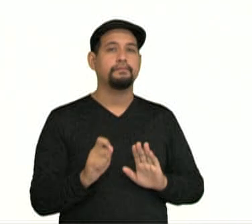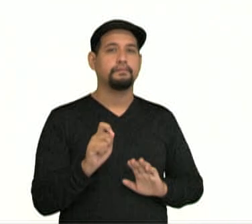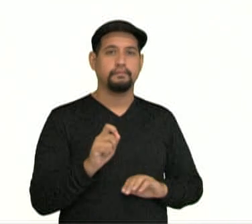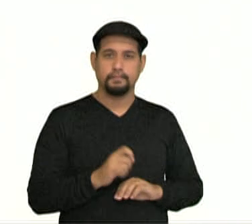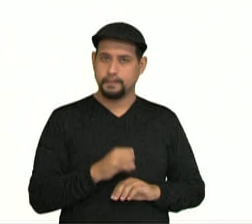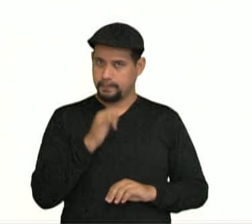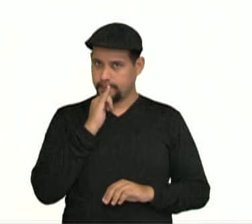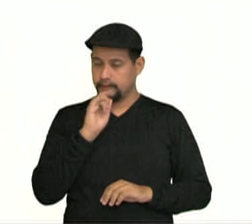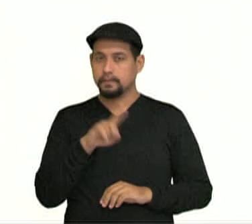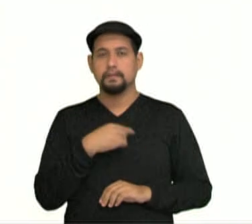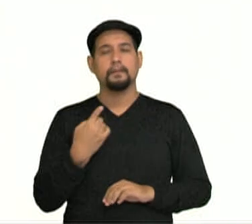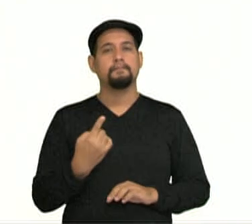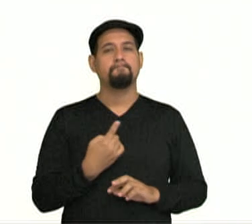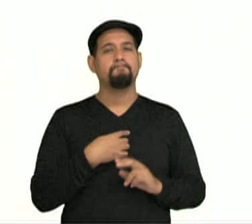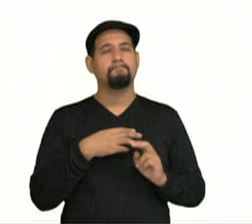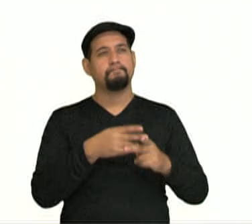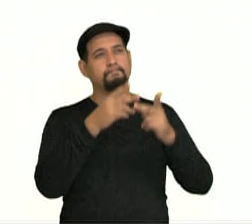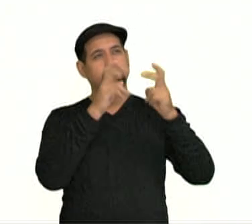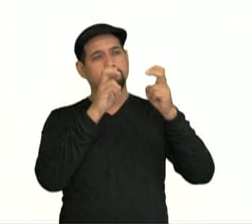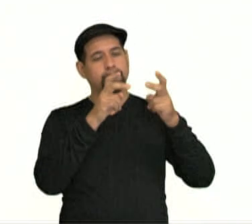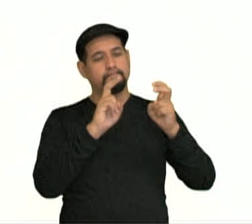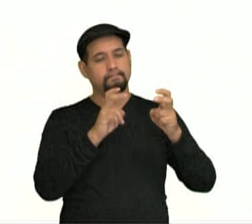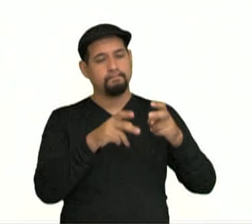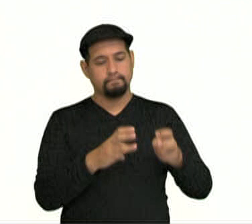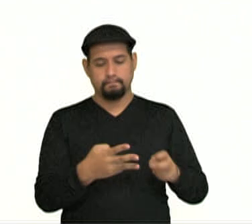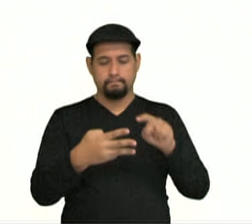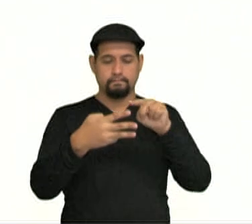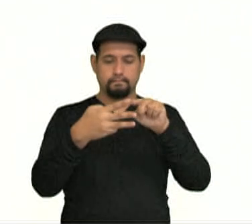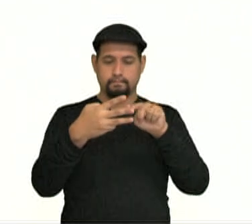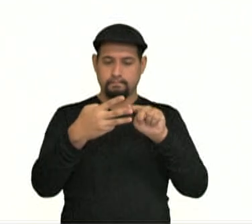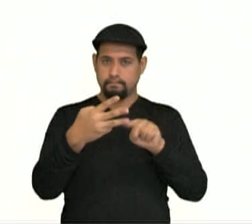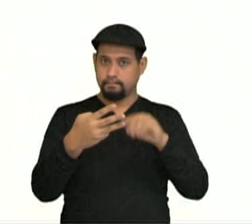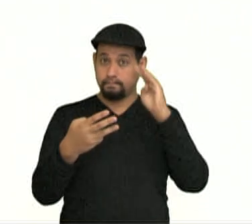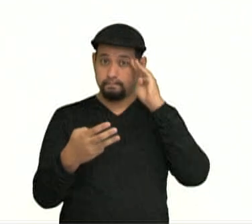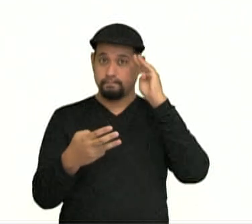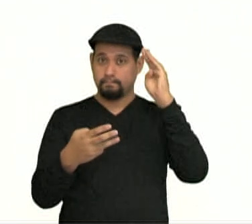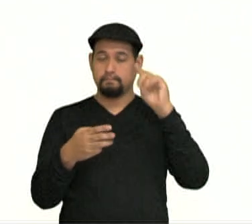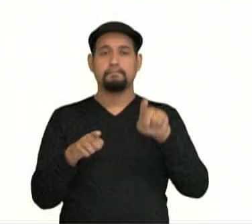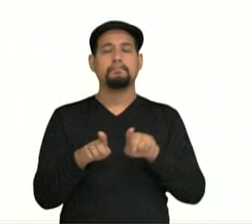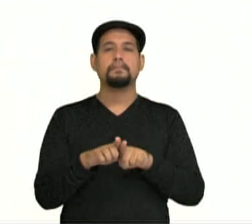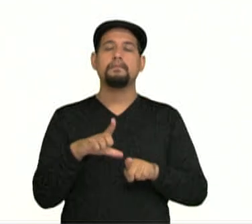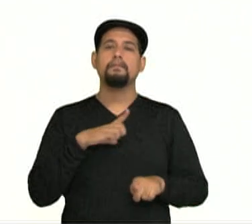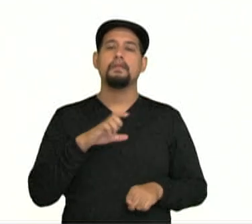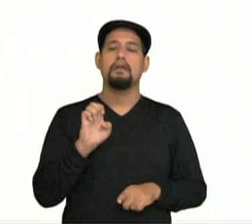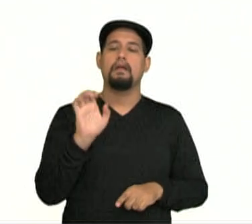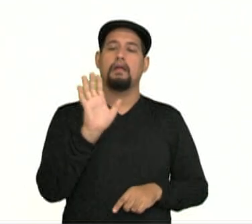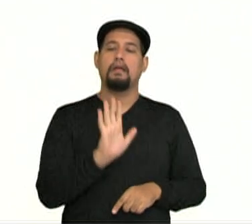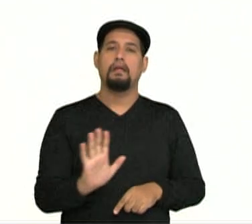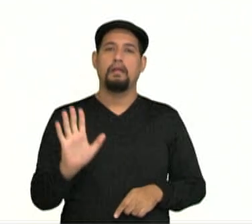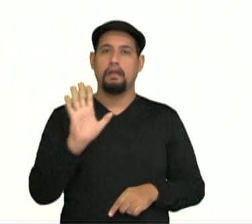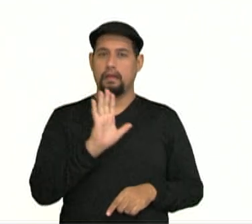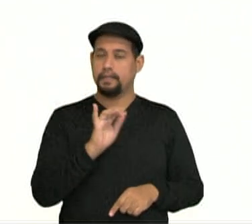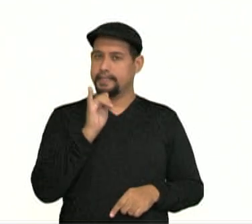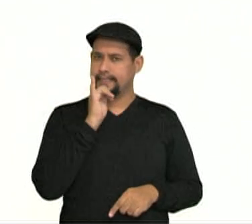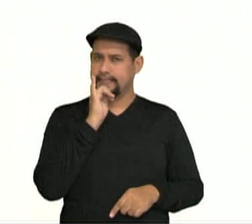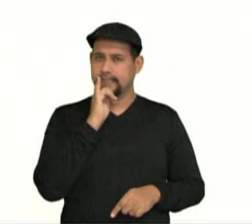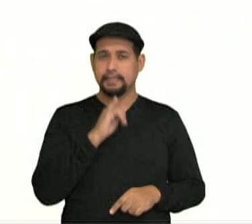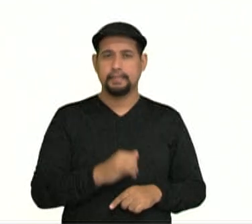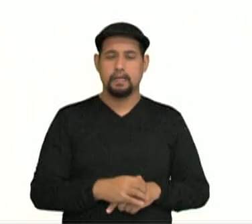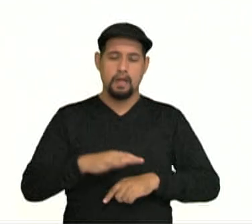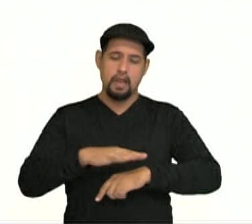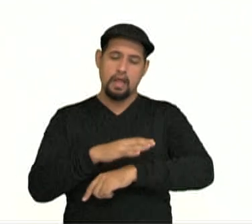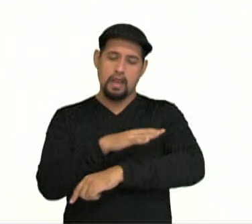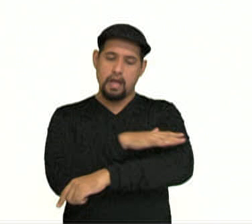nós podemos identificar três tipos principais de relevo no continente europeu, onde nós temos os planaltos,